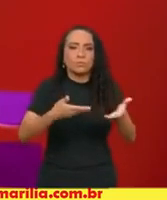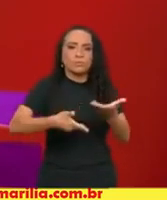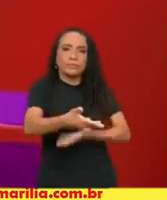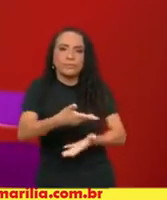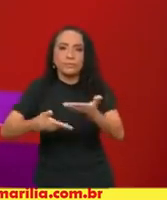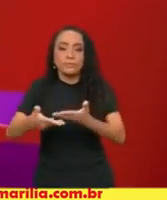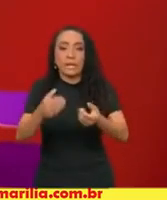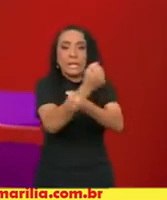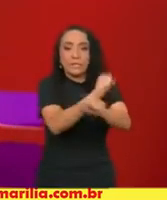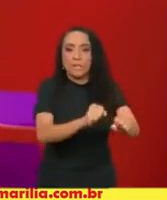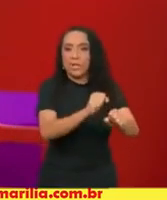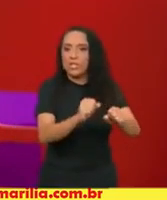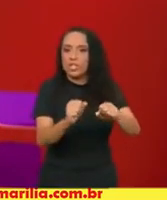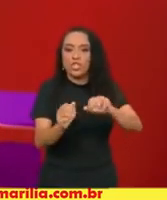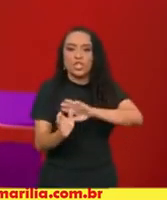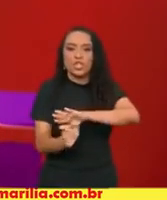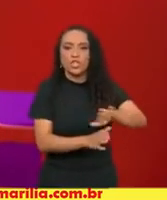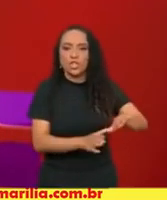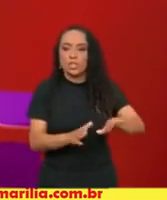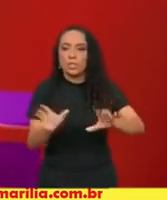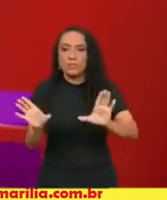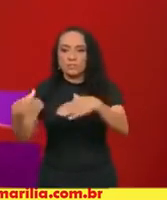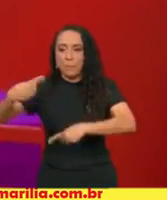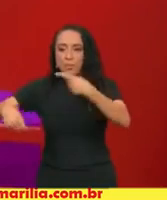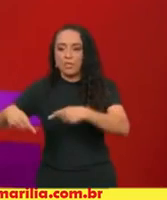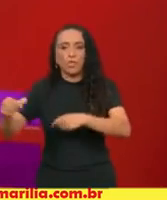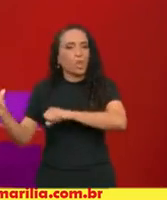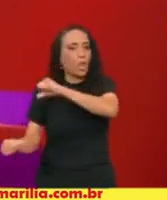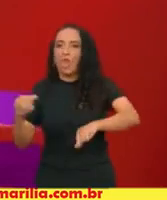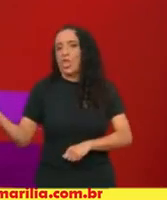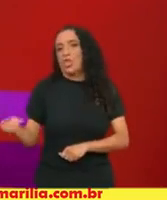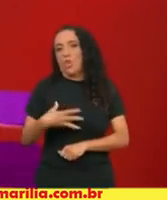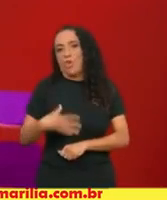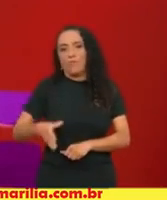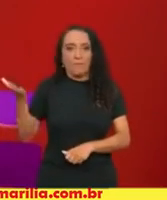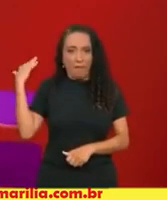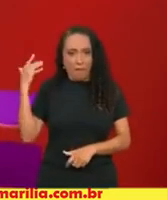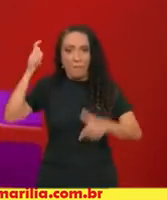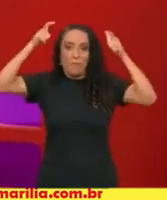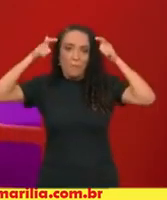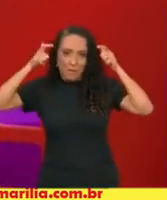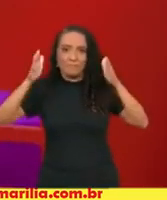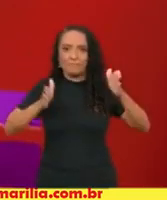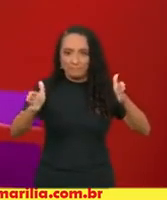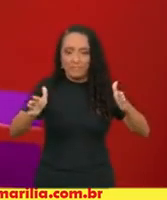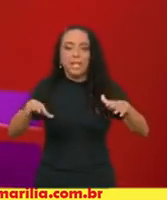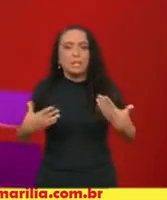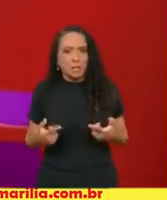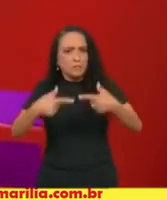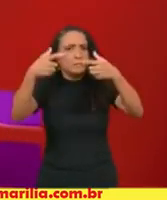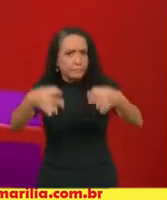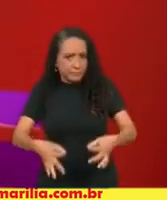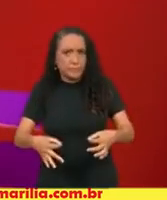tira a escravidão, haverá renovação dos rostos políticos, né, na Assembleia Geral do Império naquela época. Perfeito. Então funciona, né,